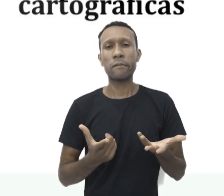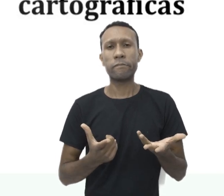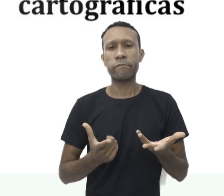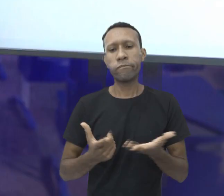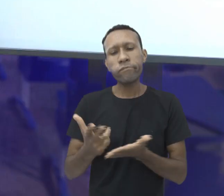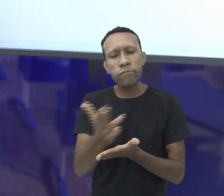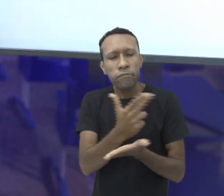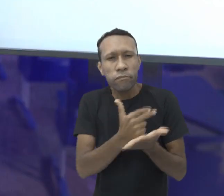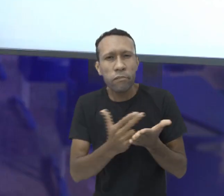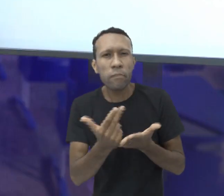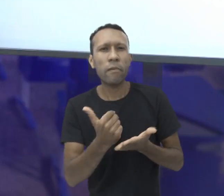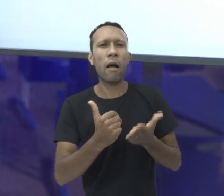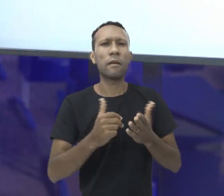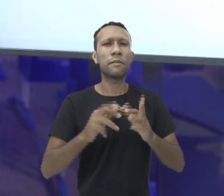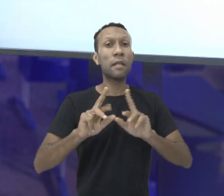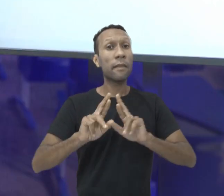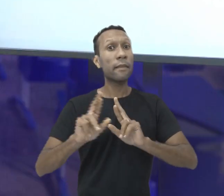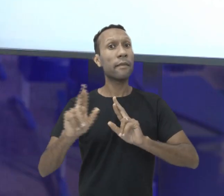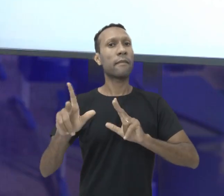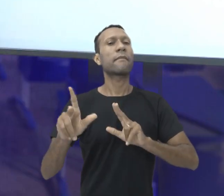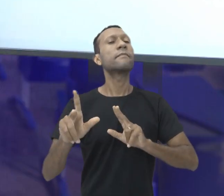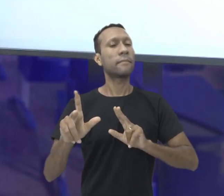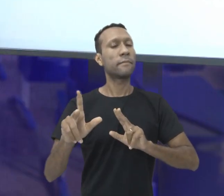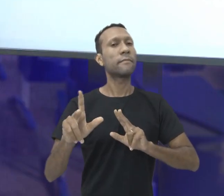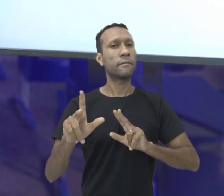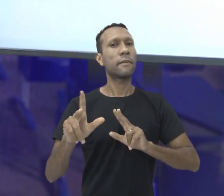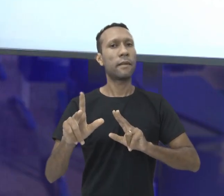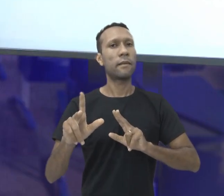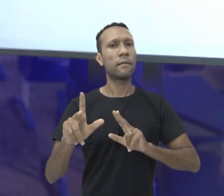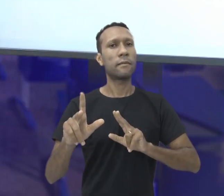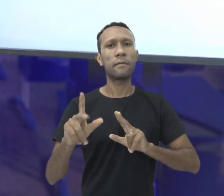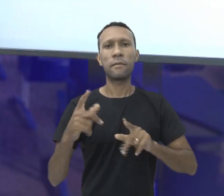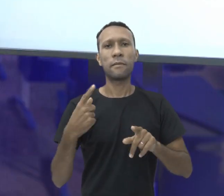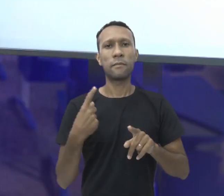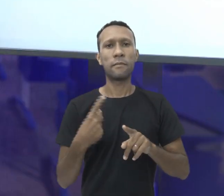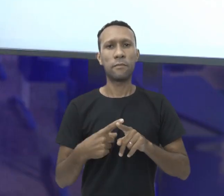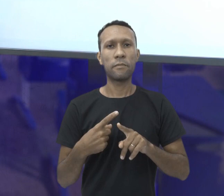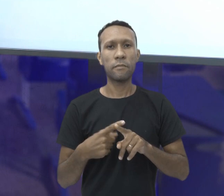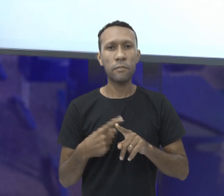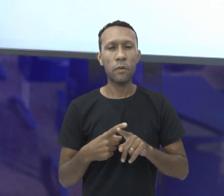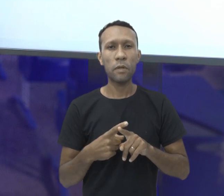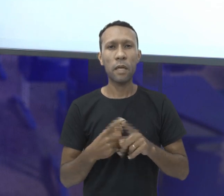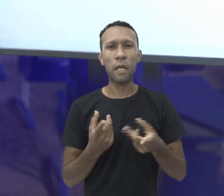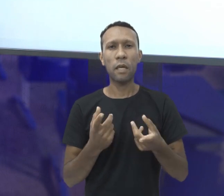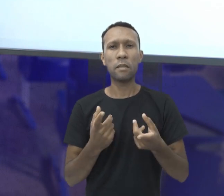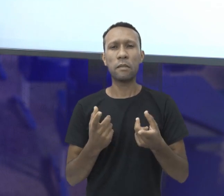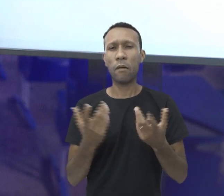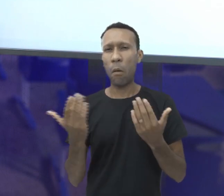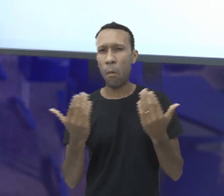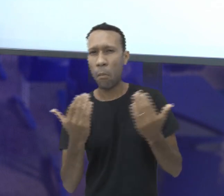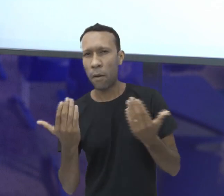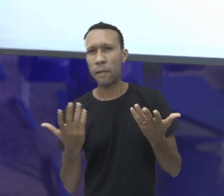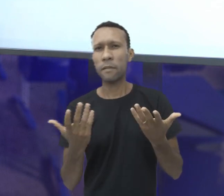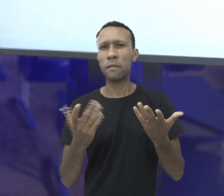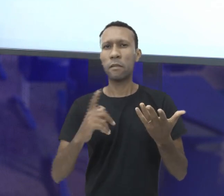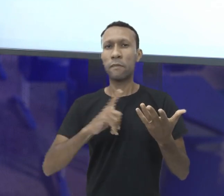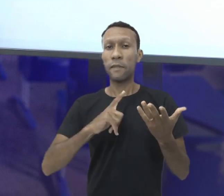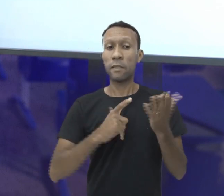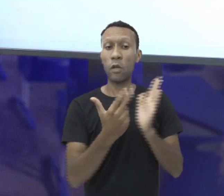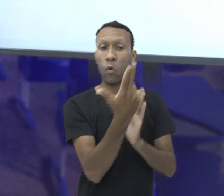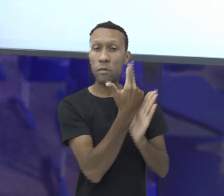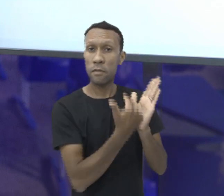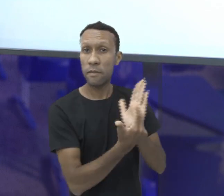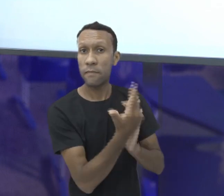cartográficas diferentes, ou seja, são projeções com distorções diferentes, com desenhos